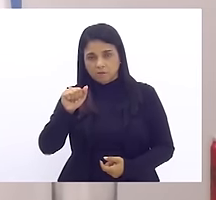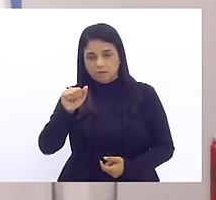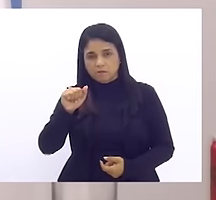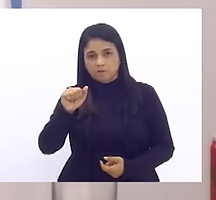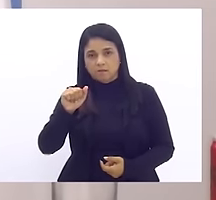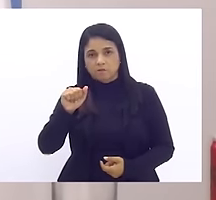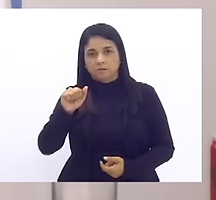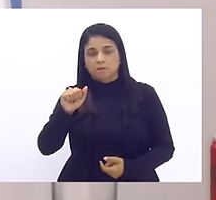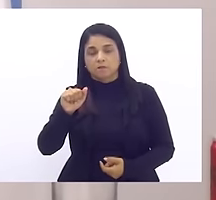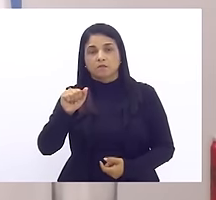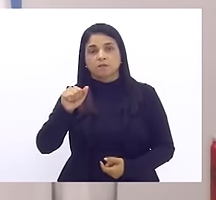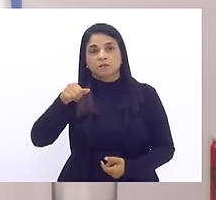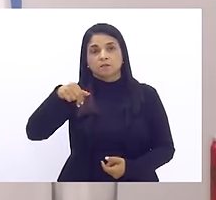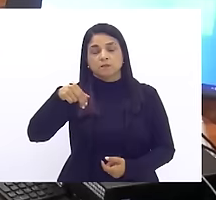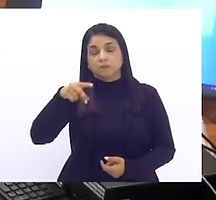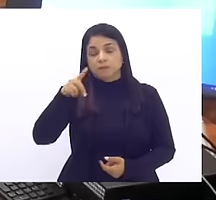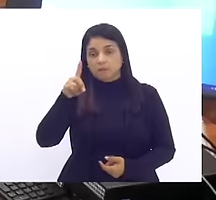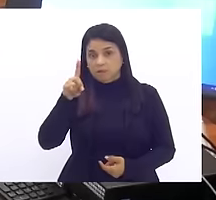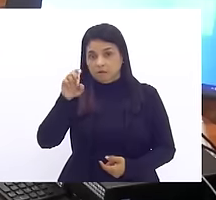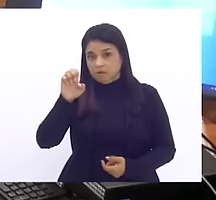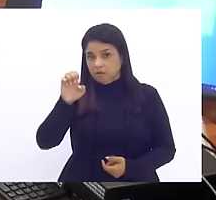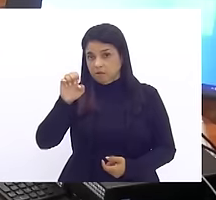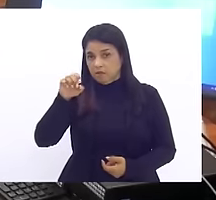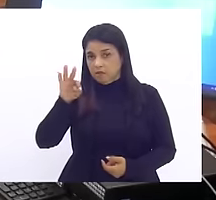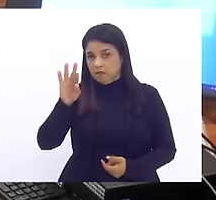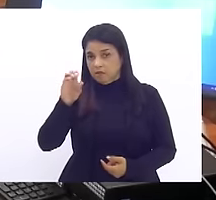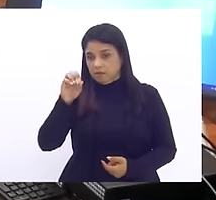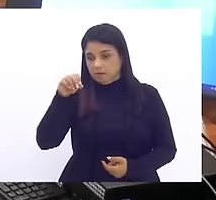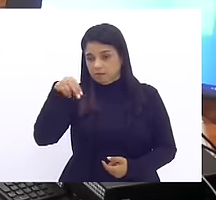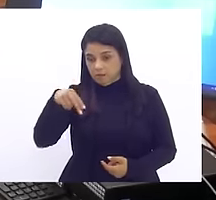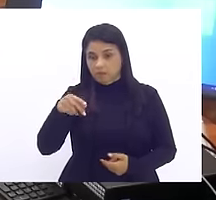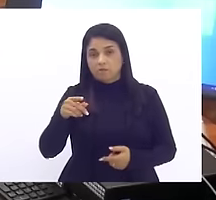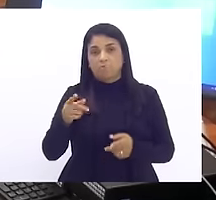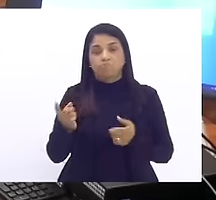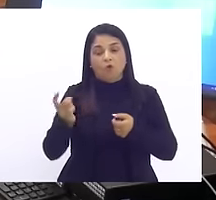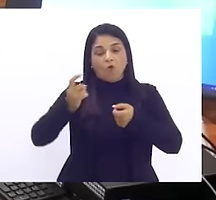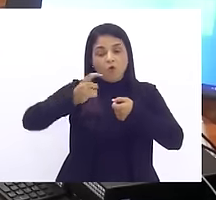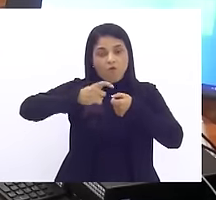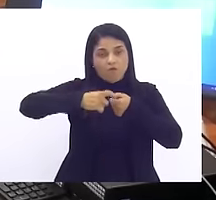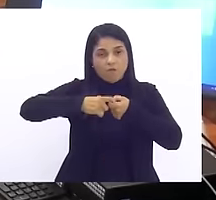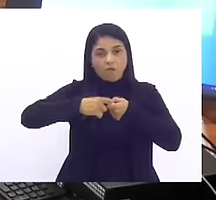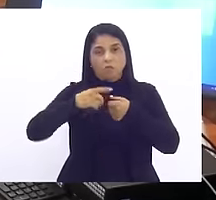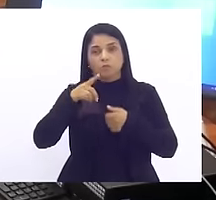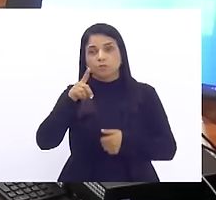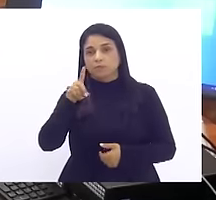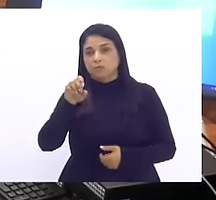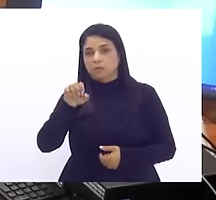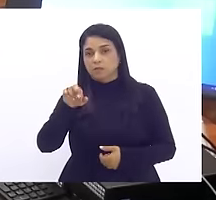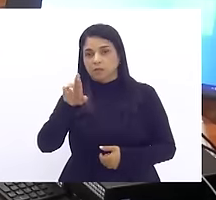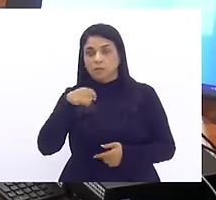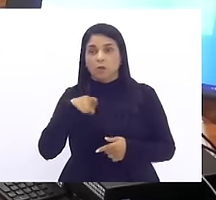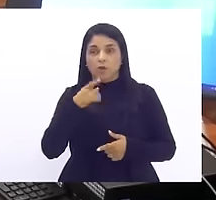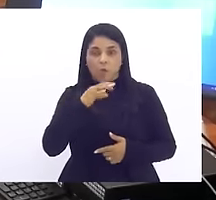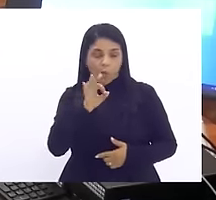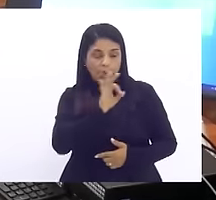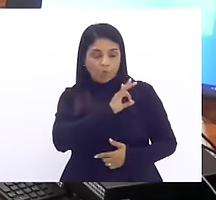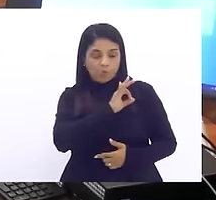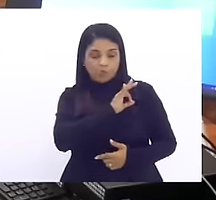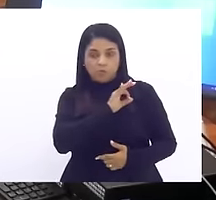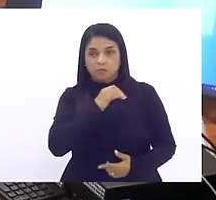Boa tarde Boa tarde Deputado Rodrigo Amorim me chama Alan Ramos sou oficial da Polícia Militar